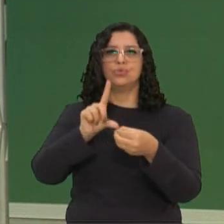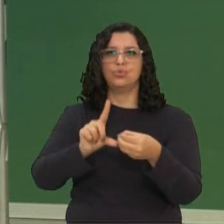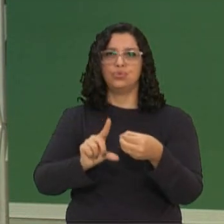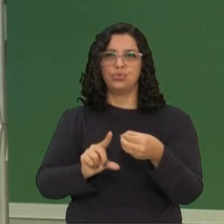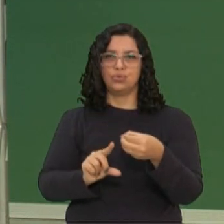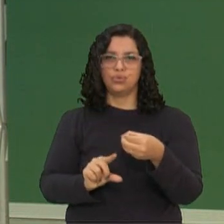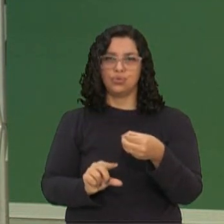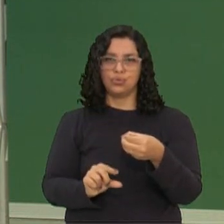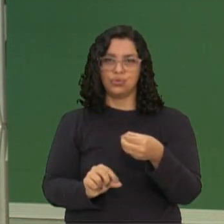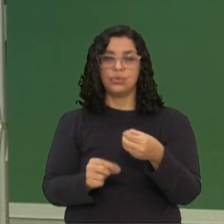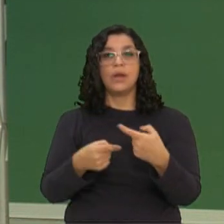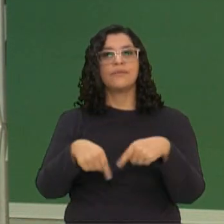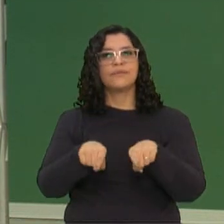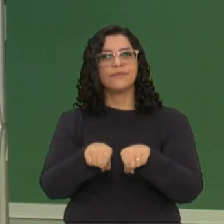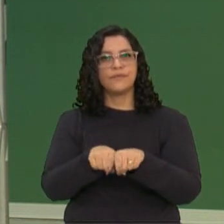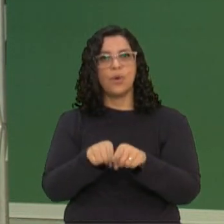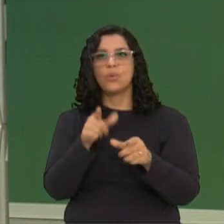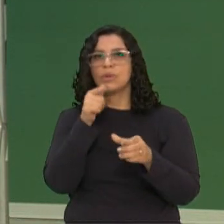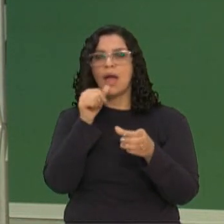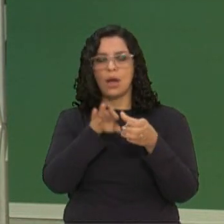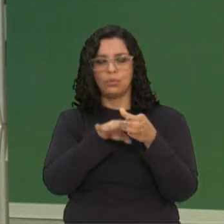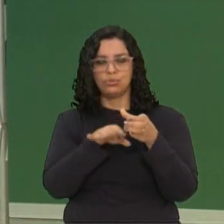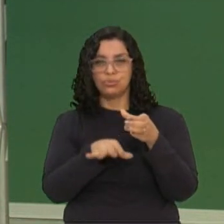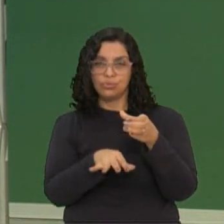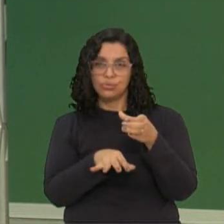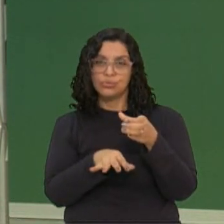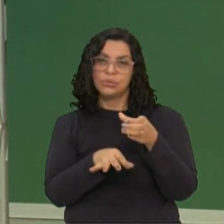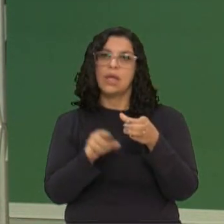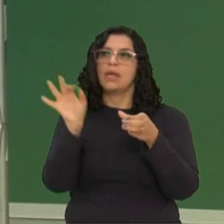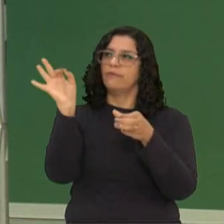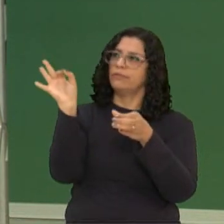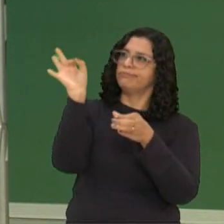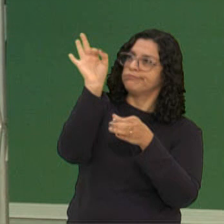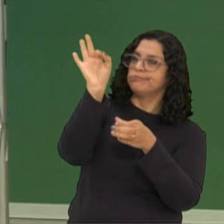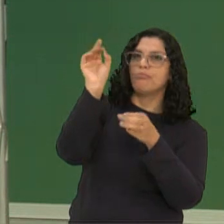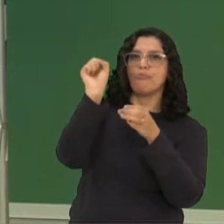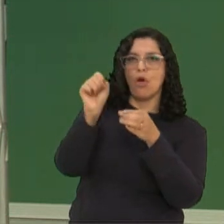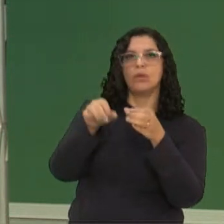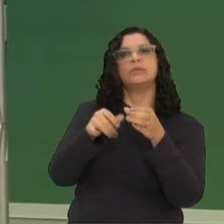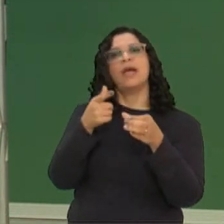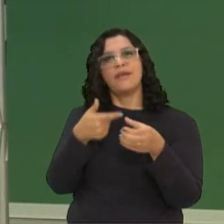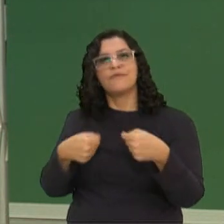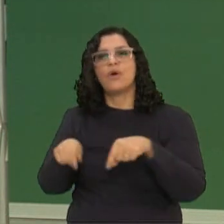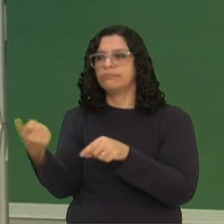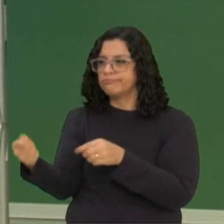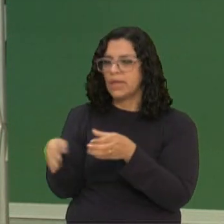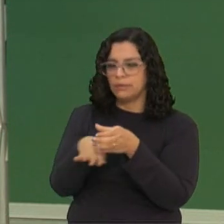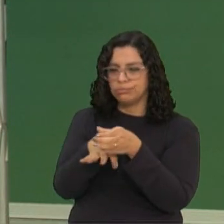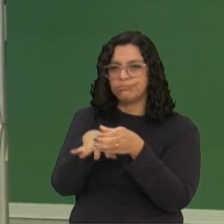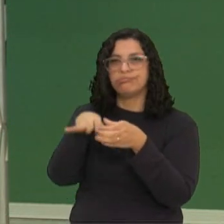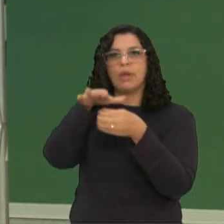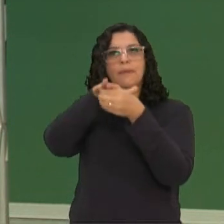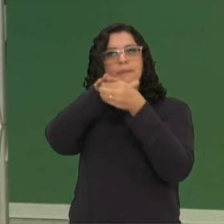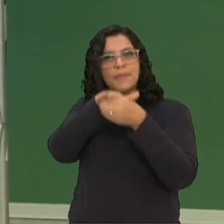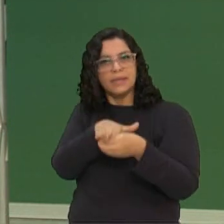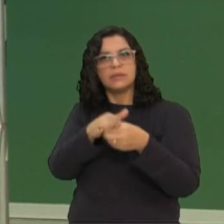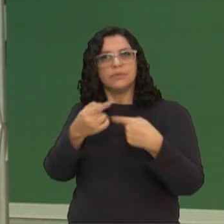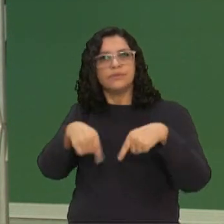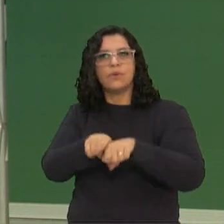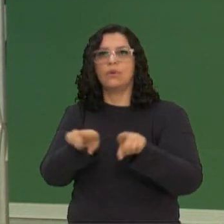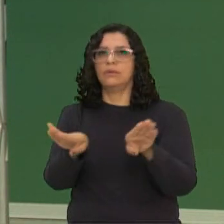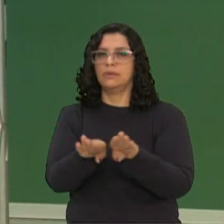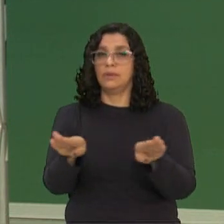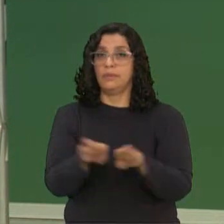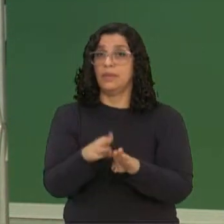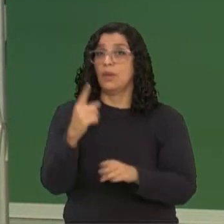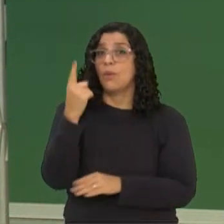o diafragma também, diminui a pressão ali, desliga, né, o circuito do chuveiro, tá? Lembrando que a